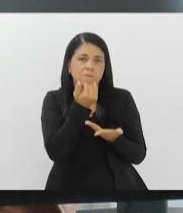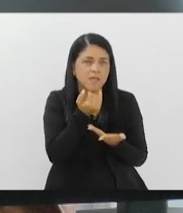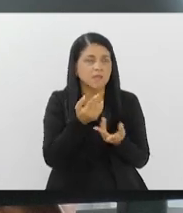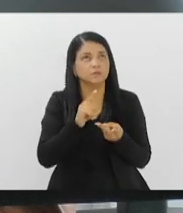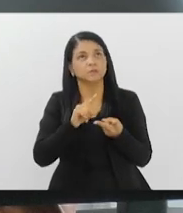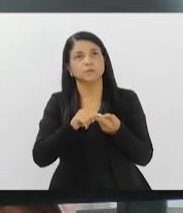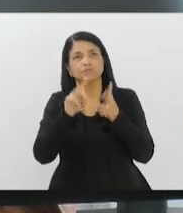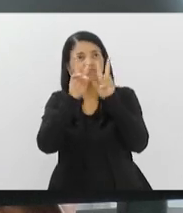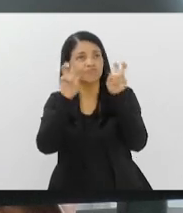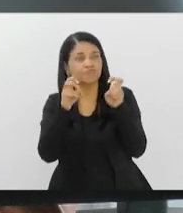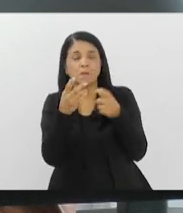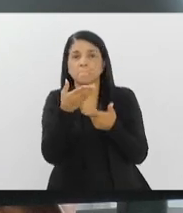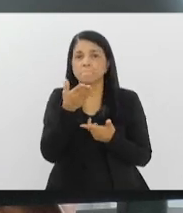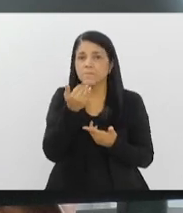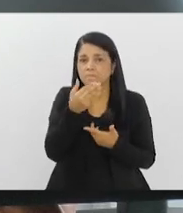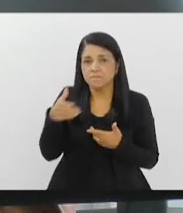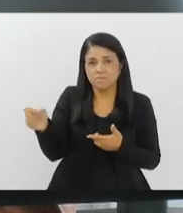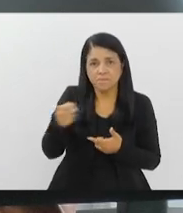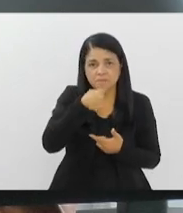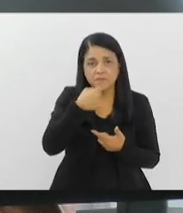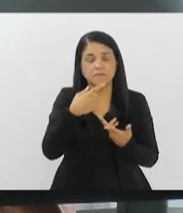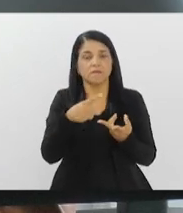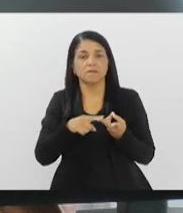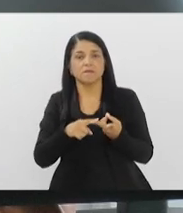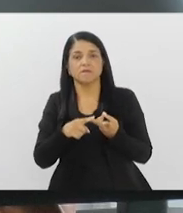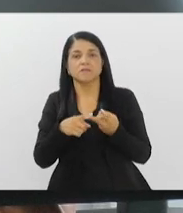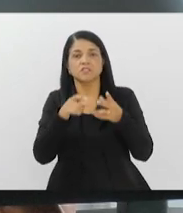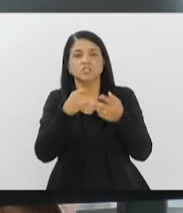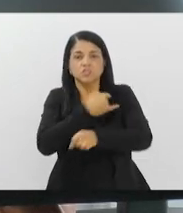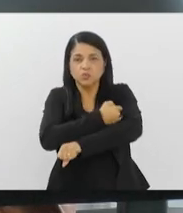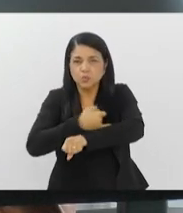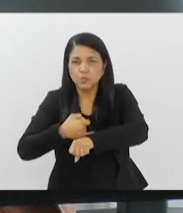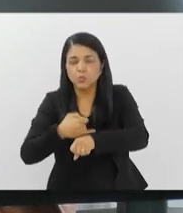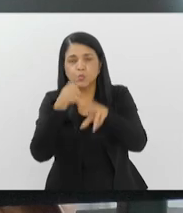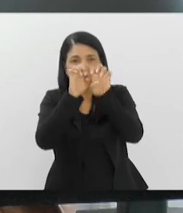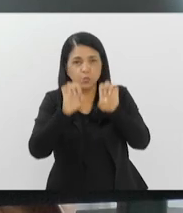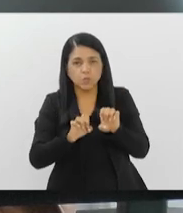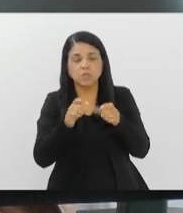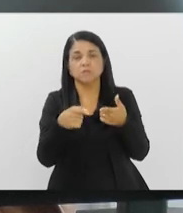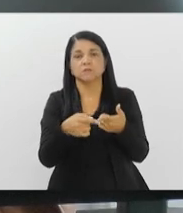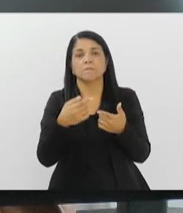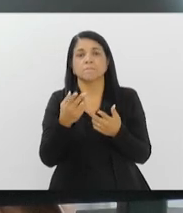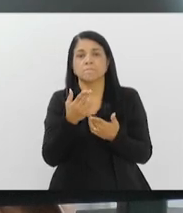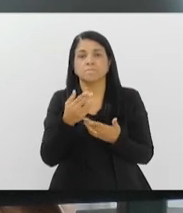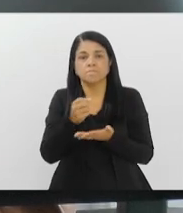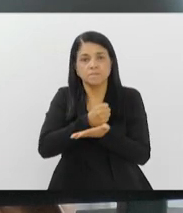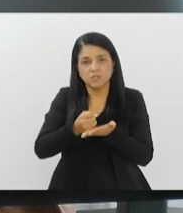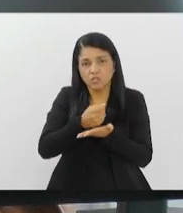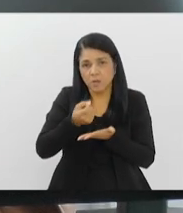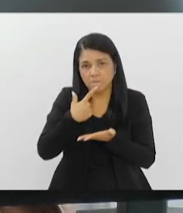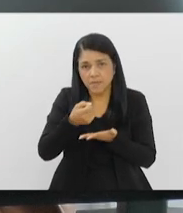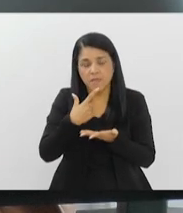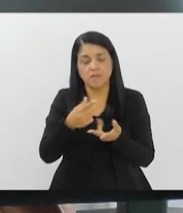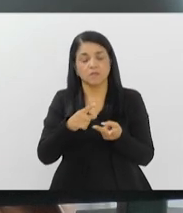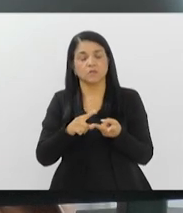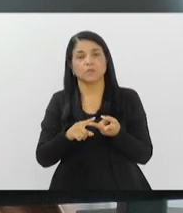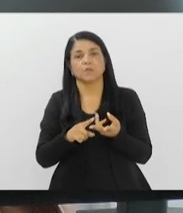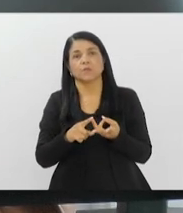fala sobre bebidas, ela fala sobre infraestrutura, ela fala sobre medicamentos, ela fala